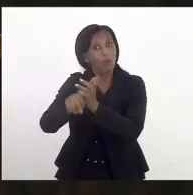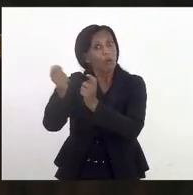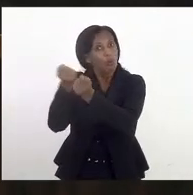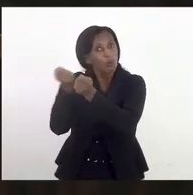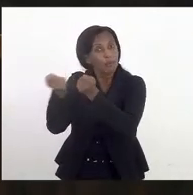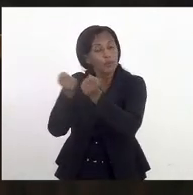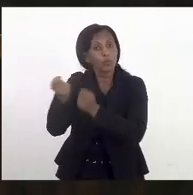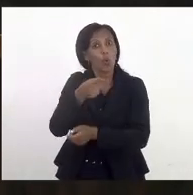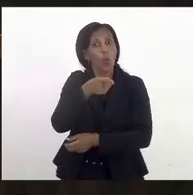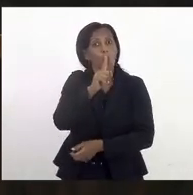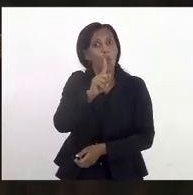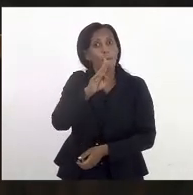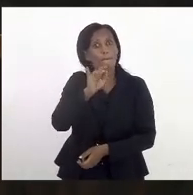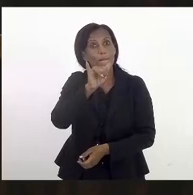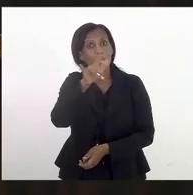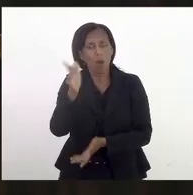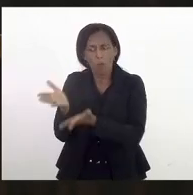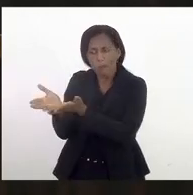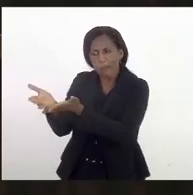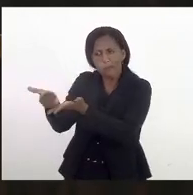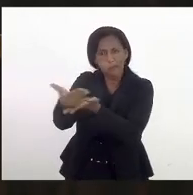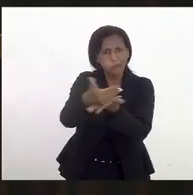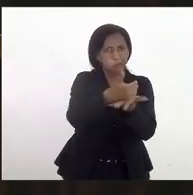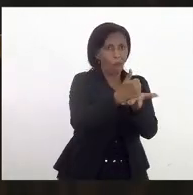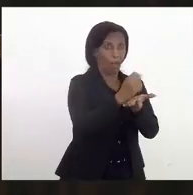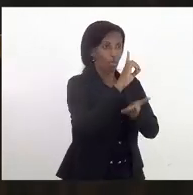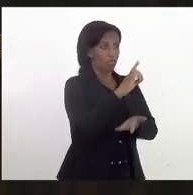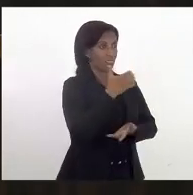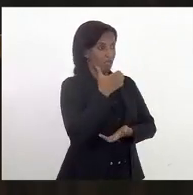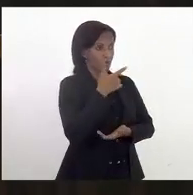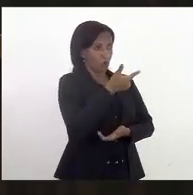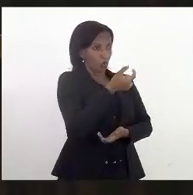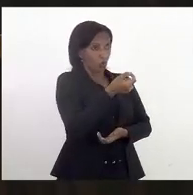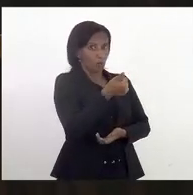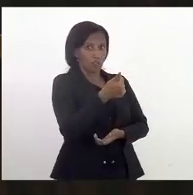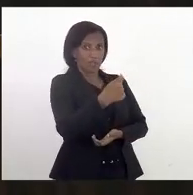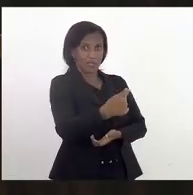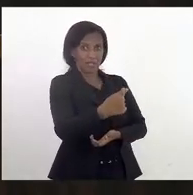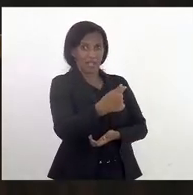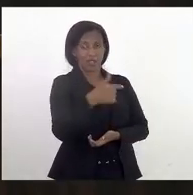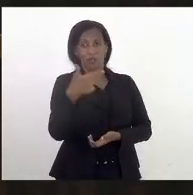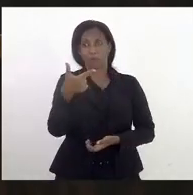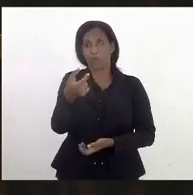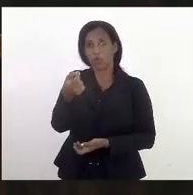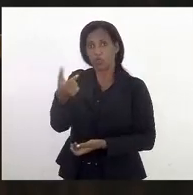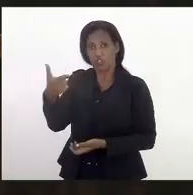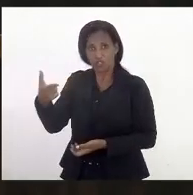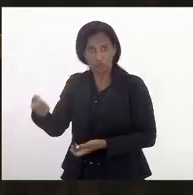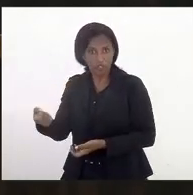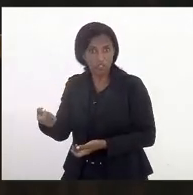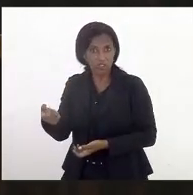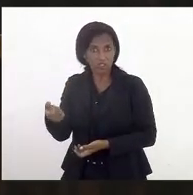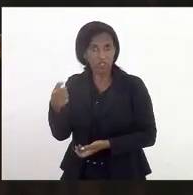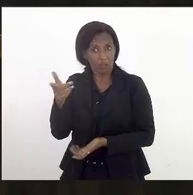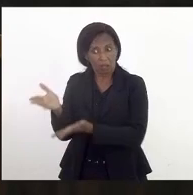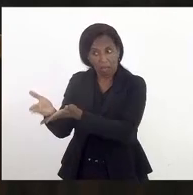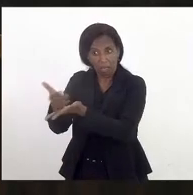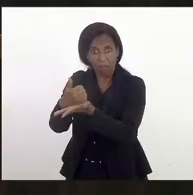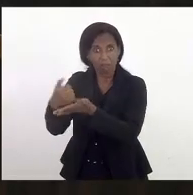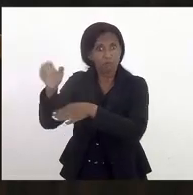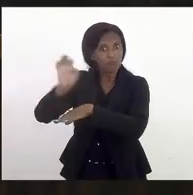reais a arrecadação comparada dezembro de 17 para Dezembro de 20 cada ação do estado